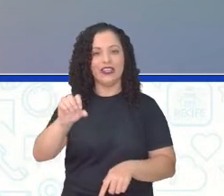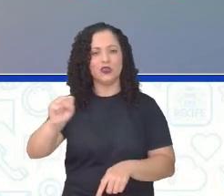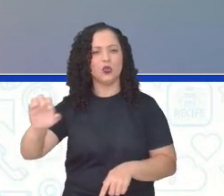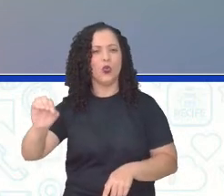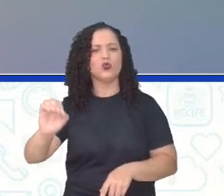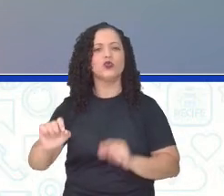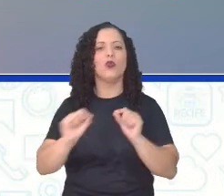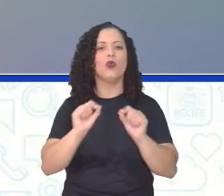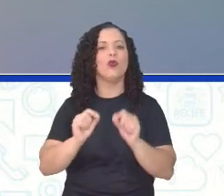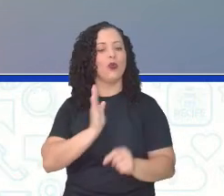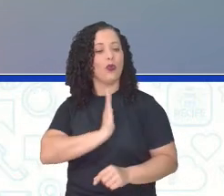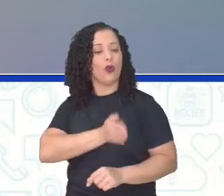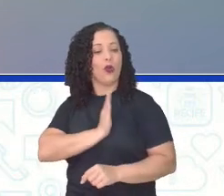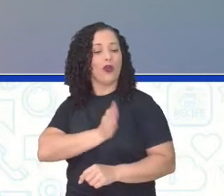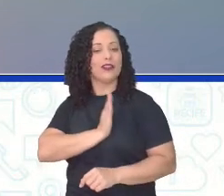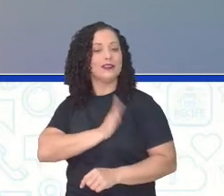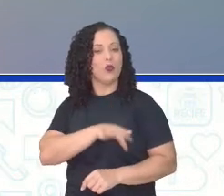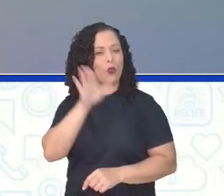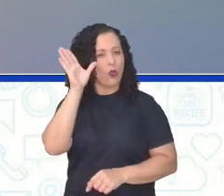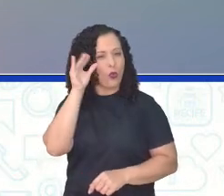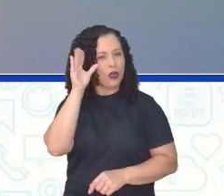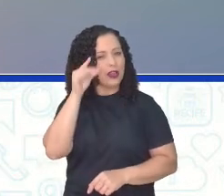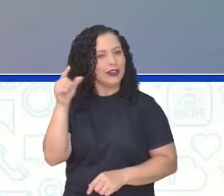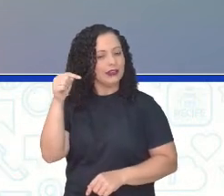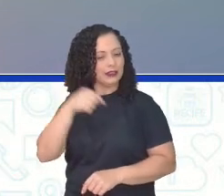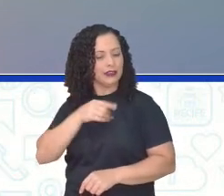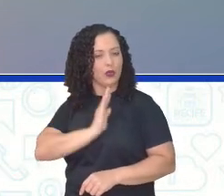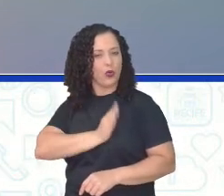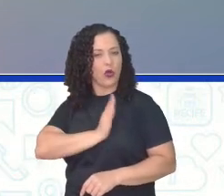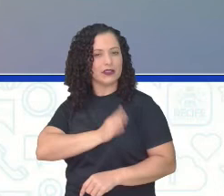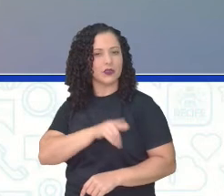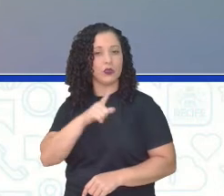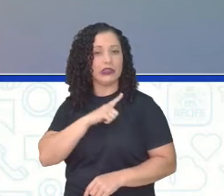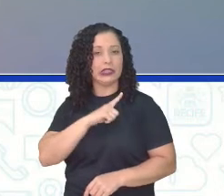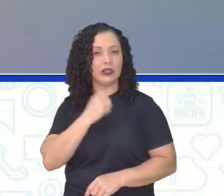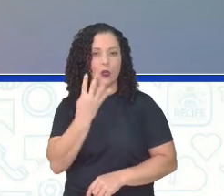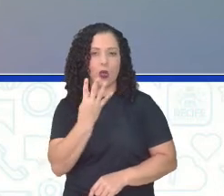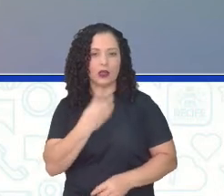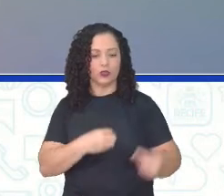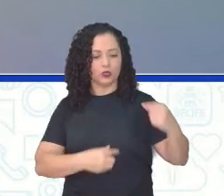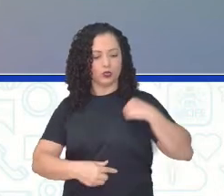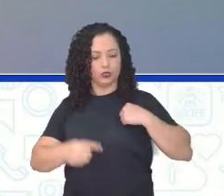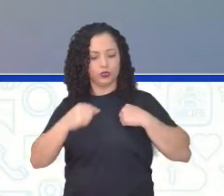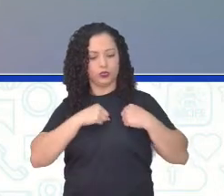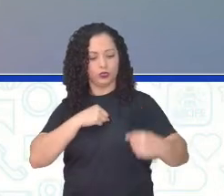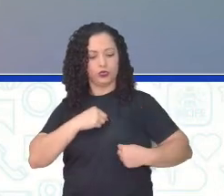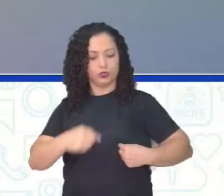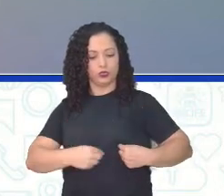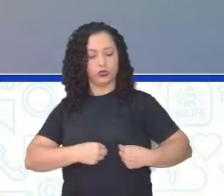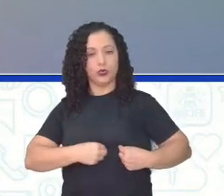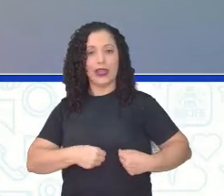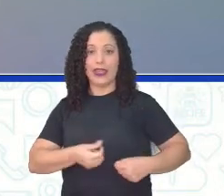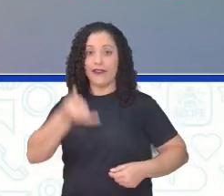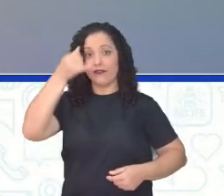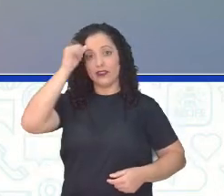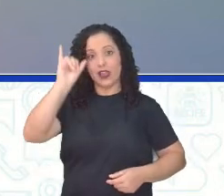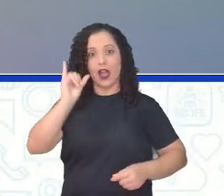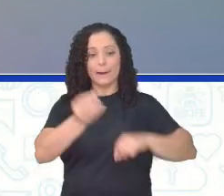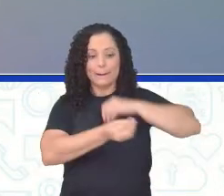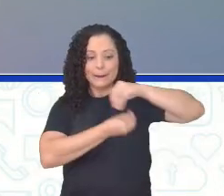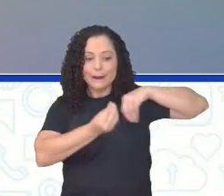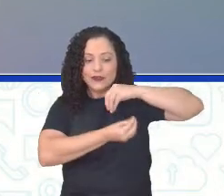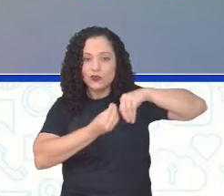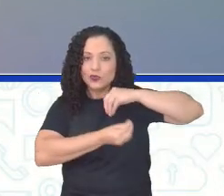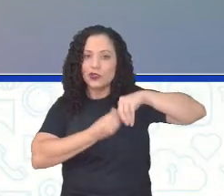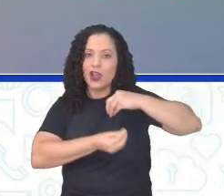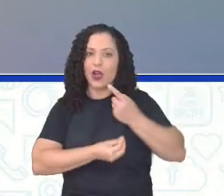nosso coração tem câmaras, como se fosse 4 compartimentos, para que esse sangue não se misture. Aí,